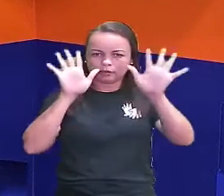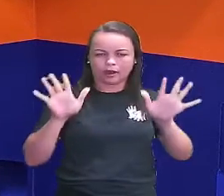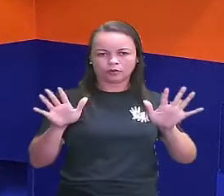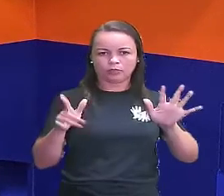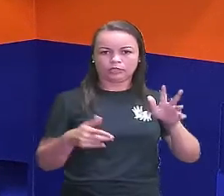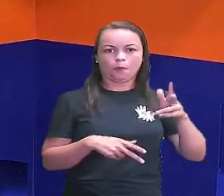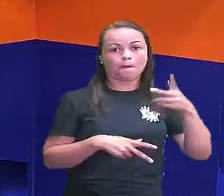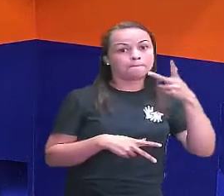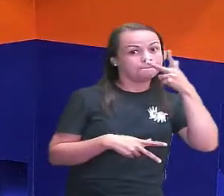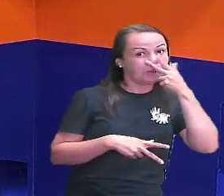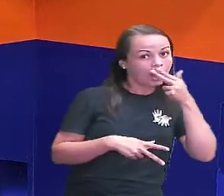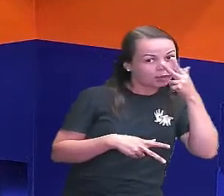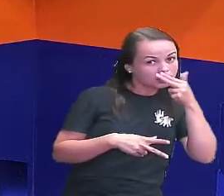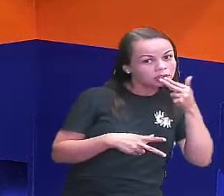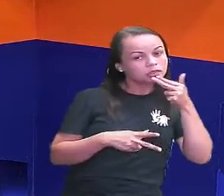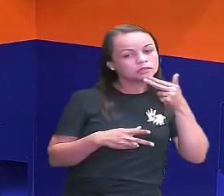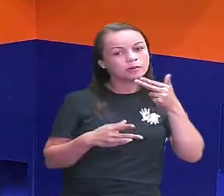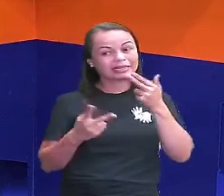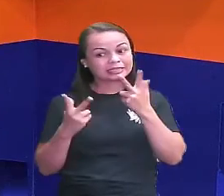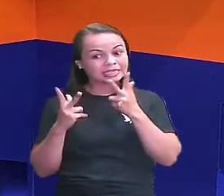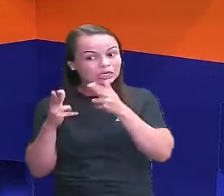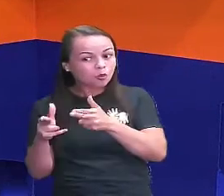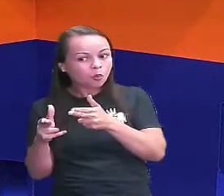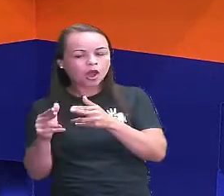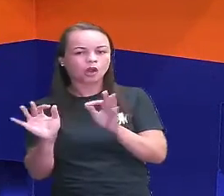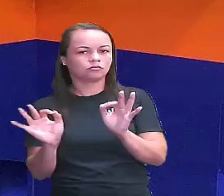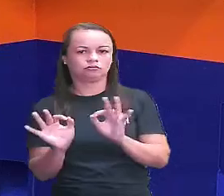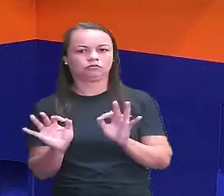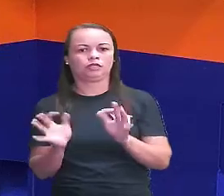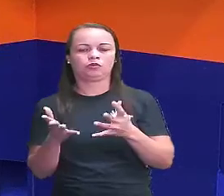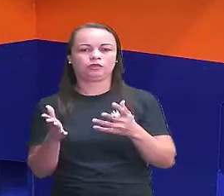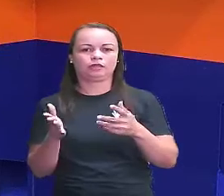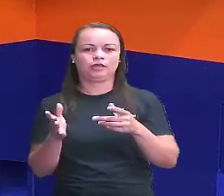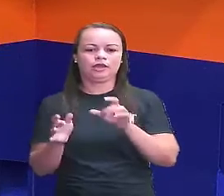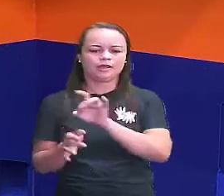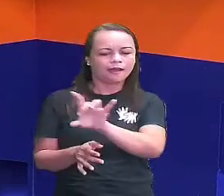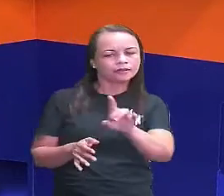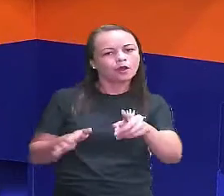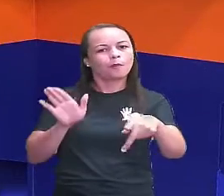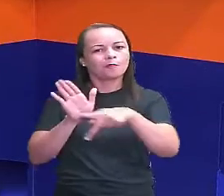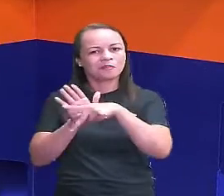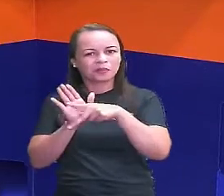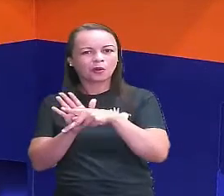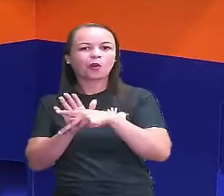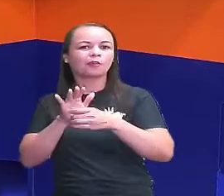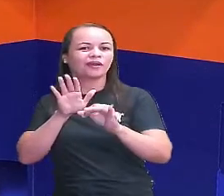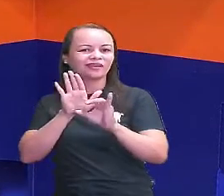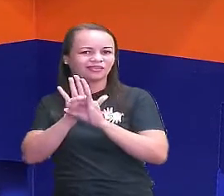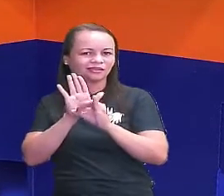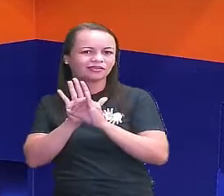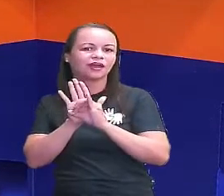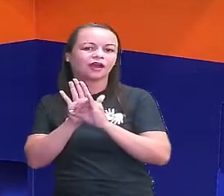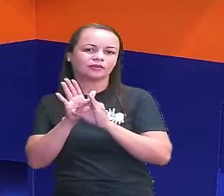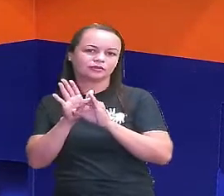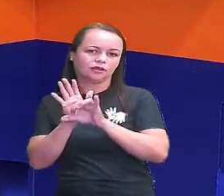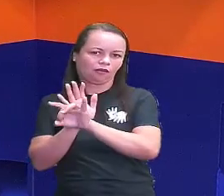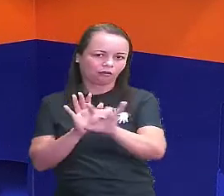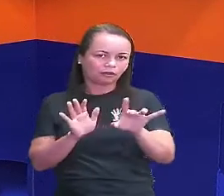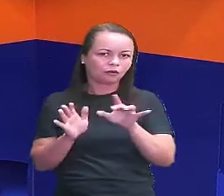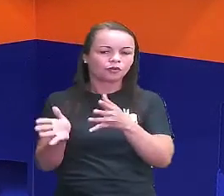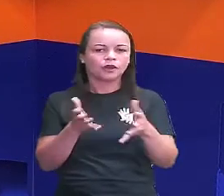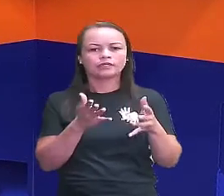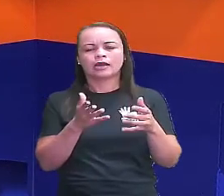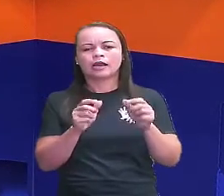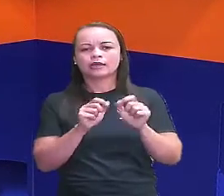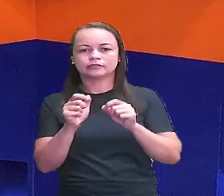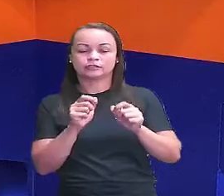bem esclarecido, né? Cada um tem a sua própria identidade, assim como quando os